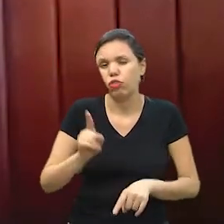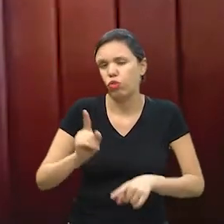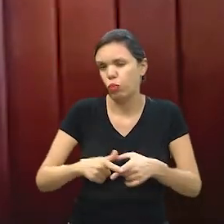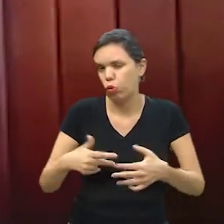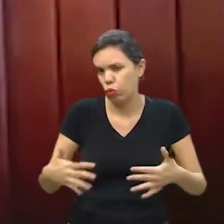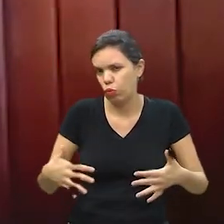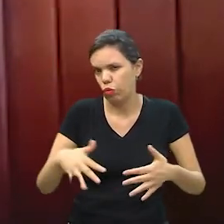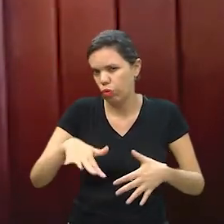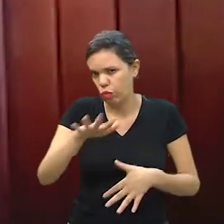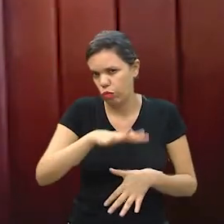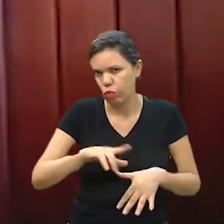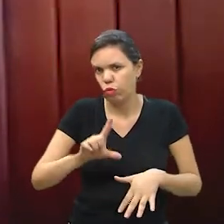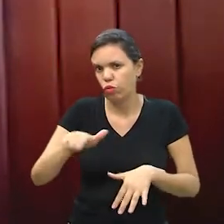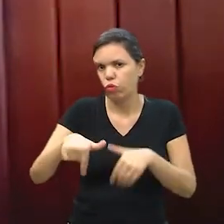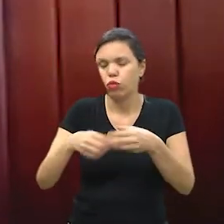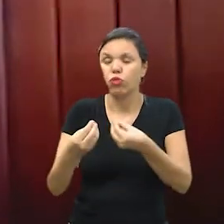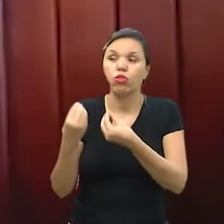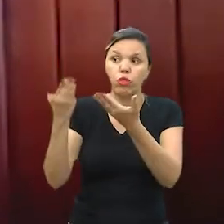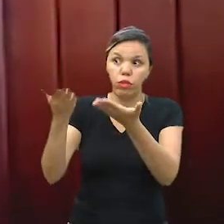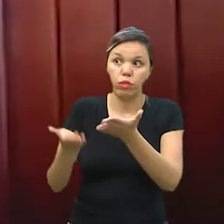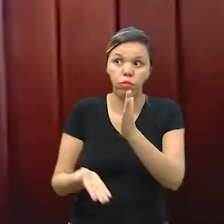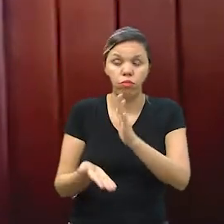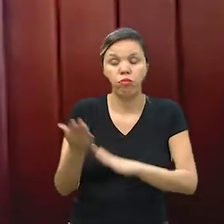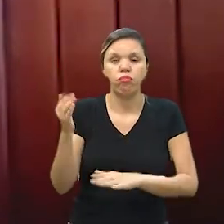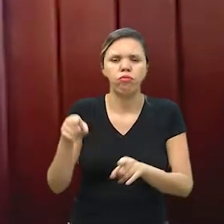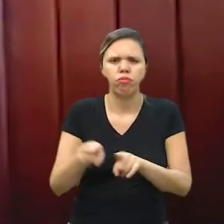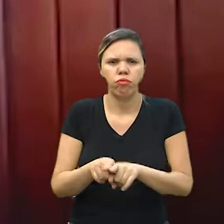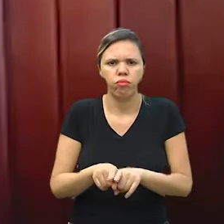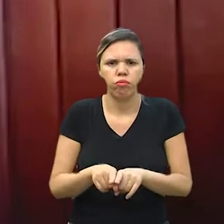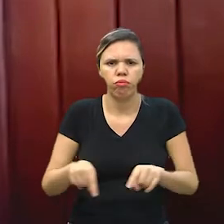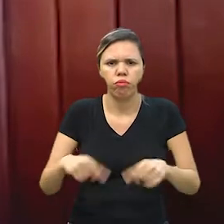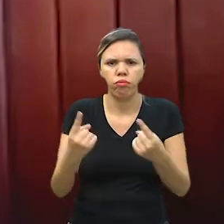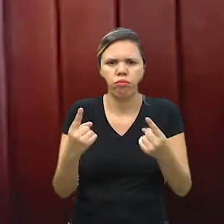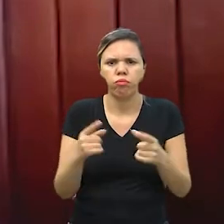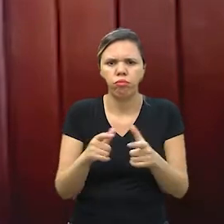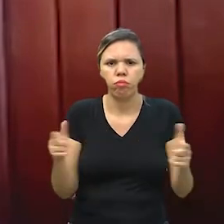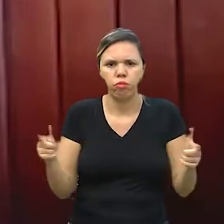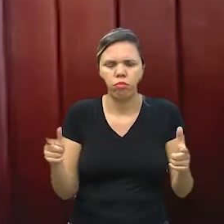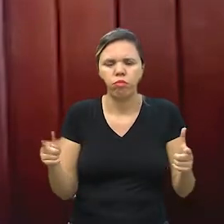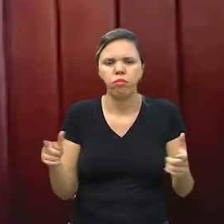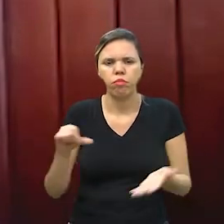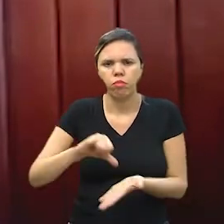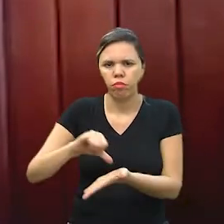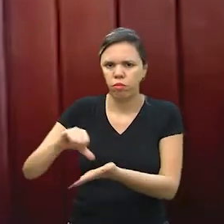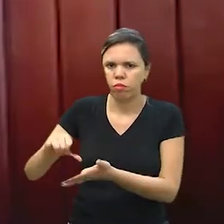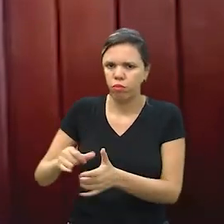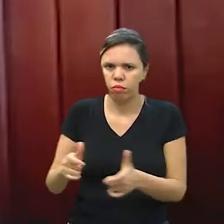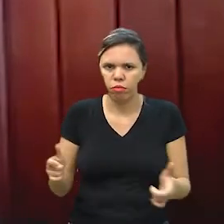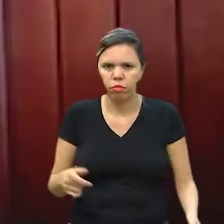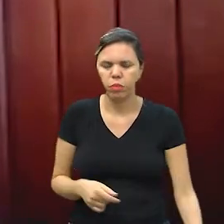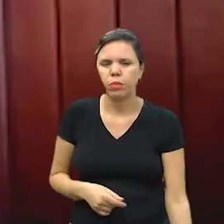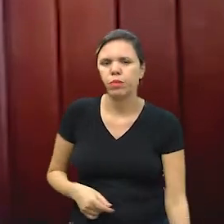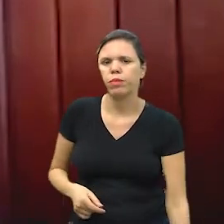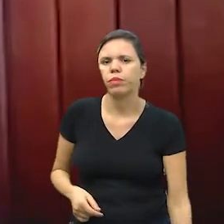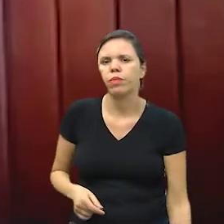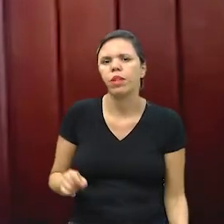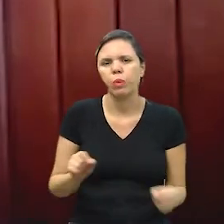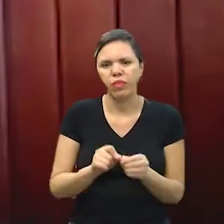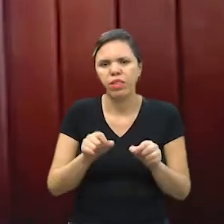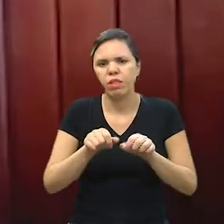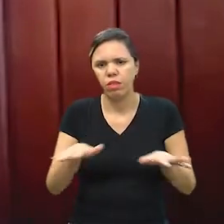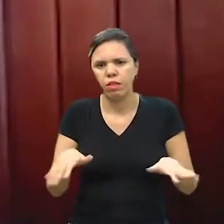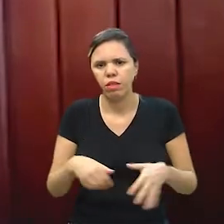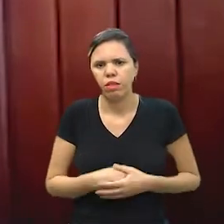A logística é um desafio enorme, né? Principalmente quando nós estamos na cidade, nos centros que são maiores, para fazer essa